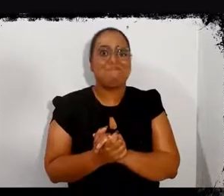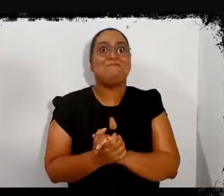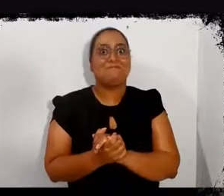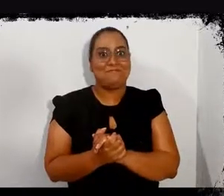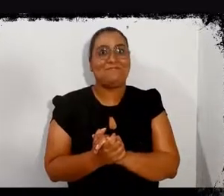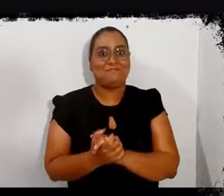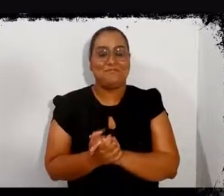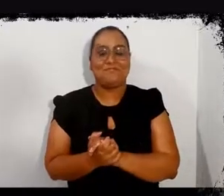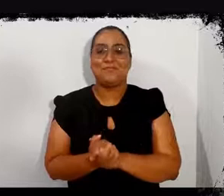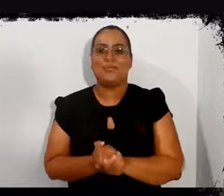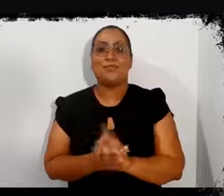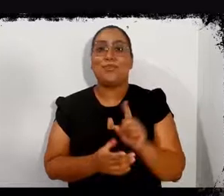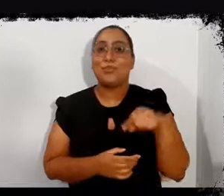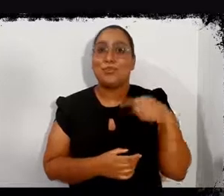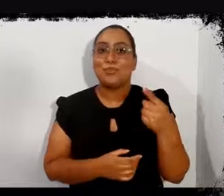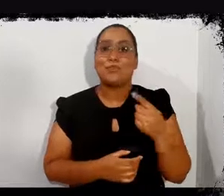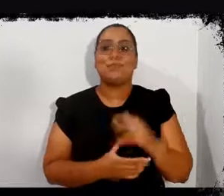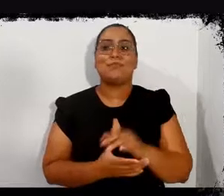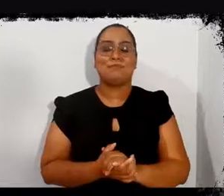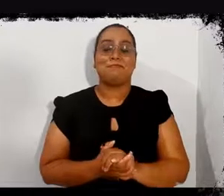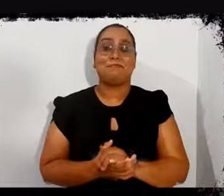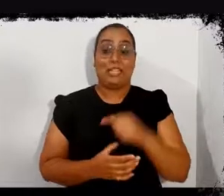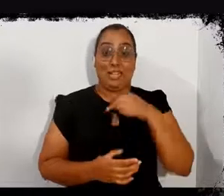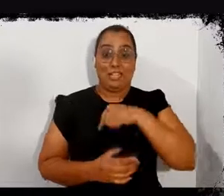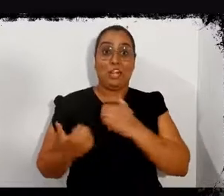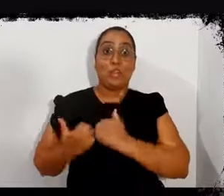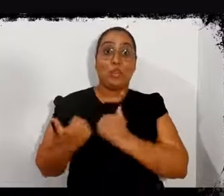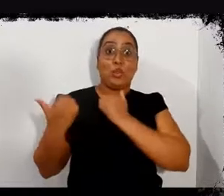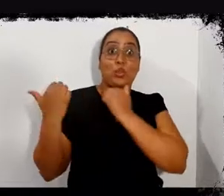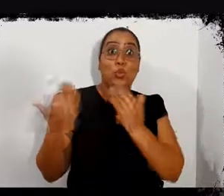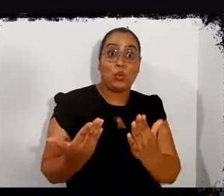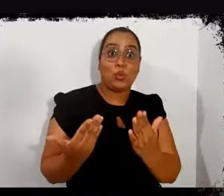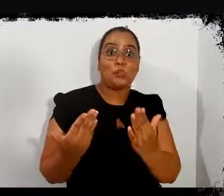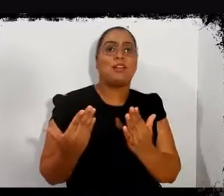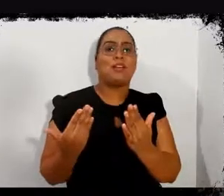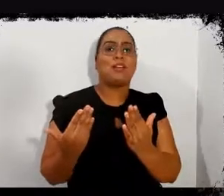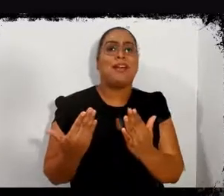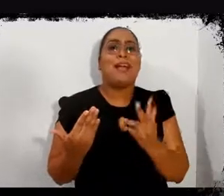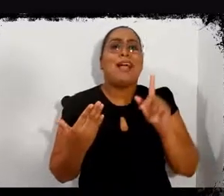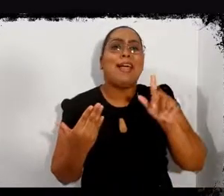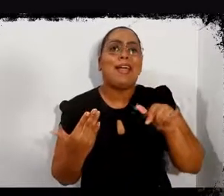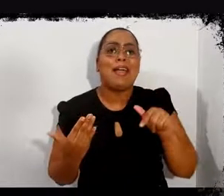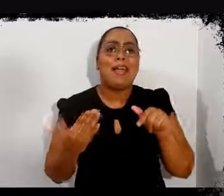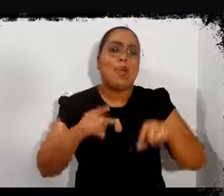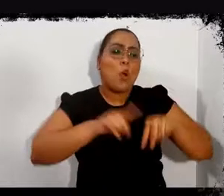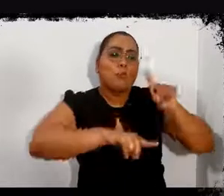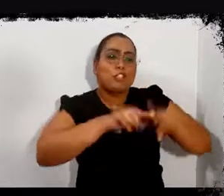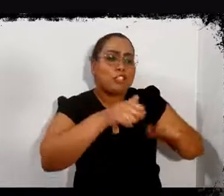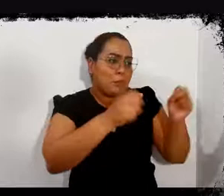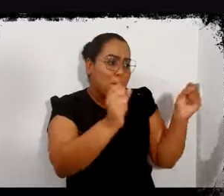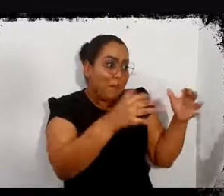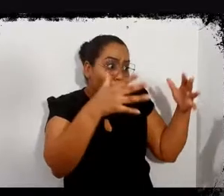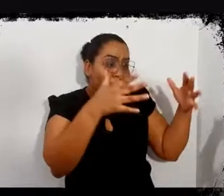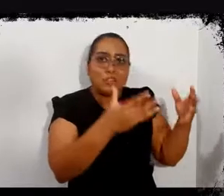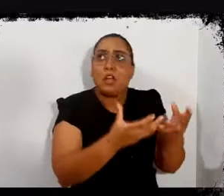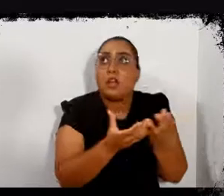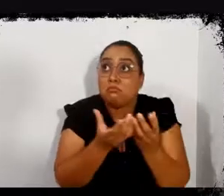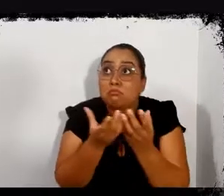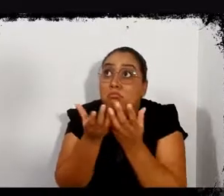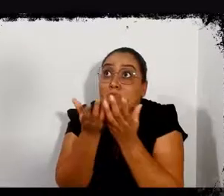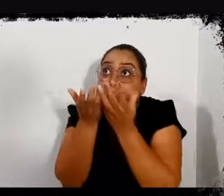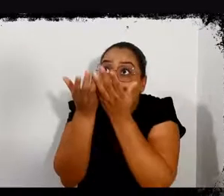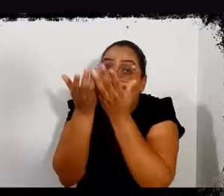Auxiliar. Auxiliar é alguém que ajuda o herói em seu percurso, ou acompanhando ou